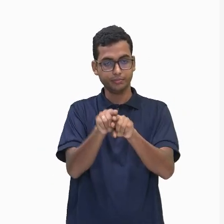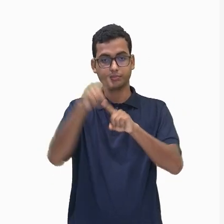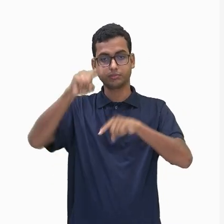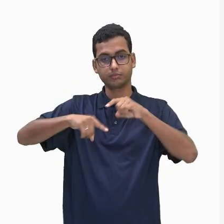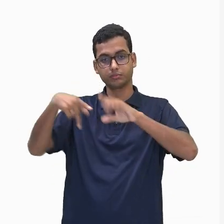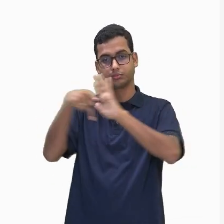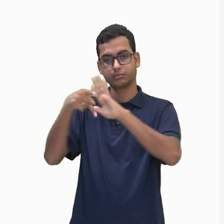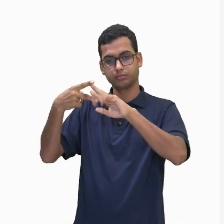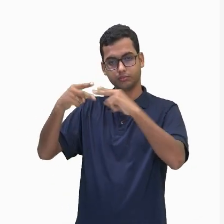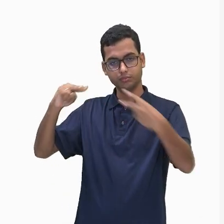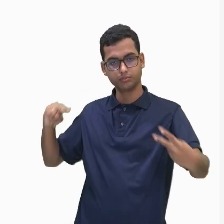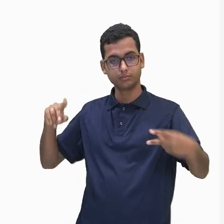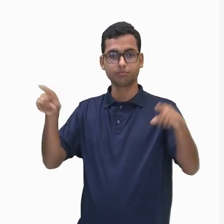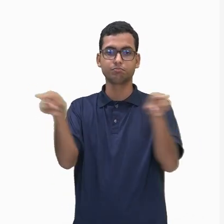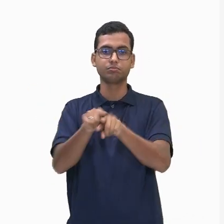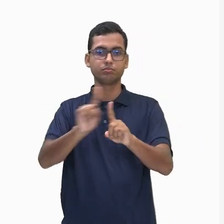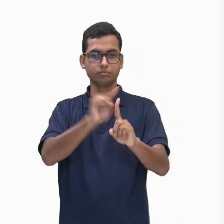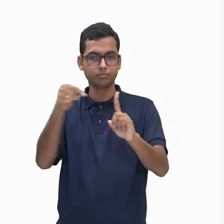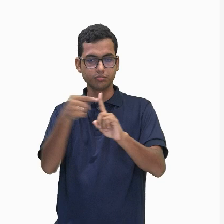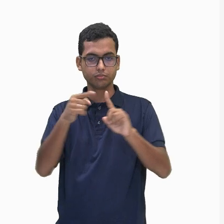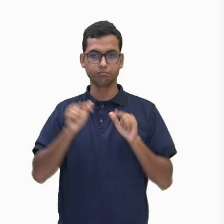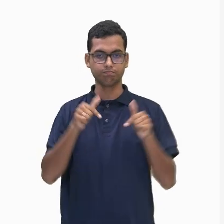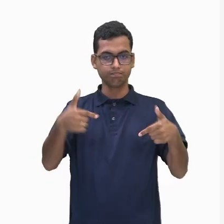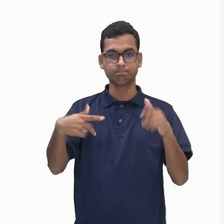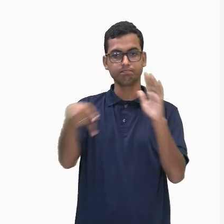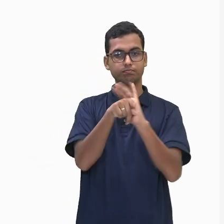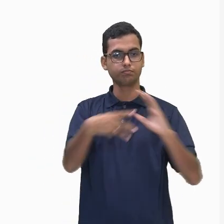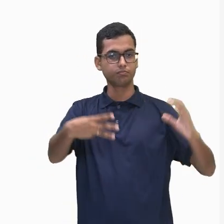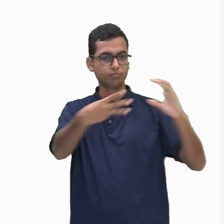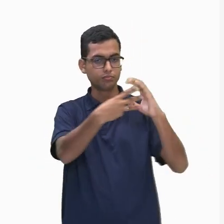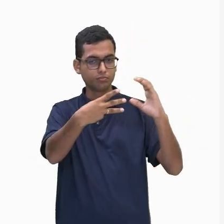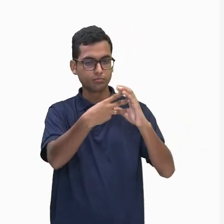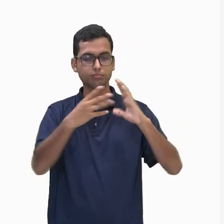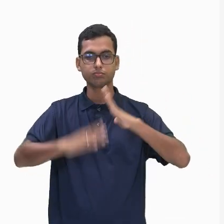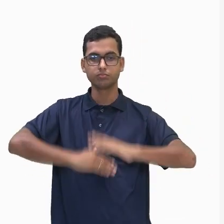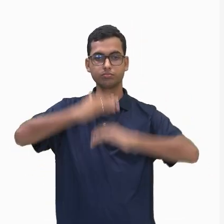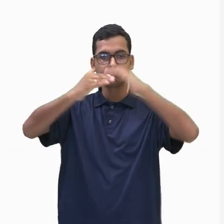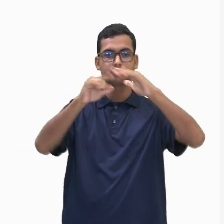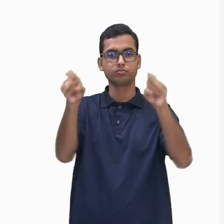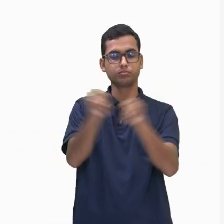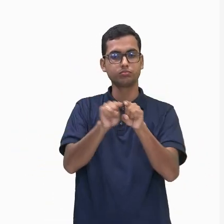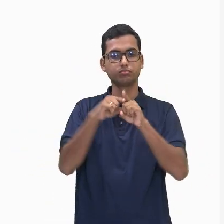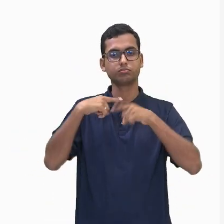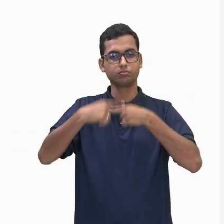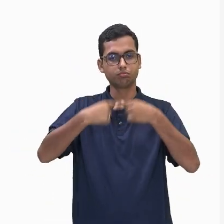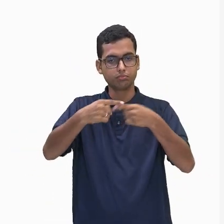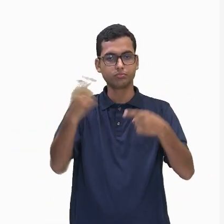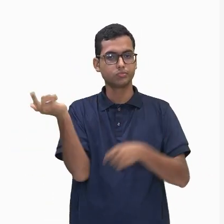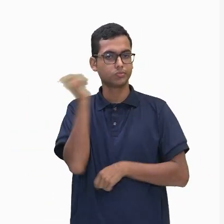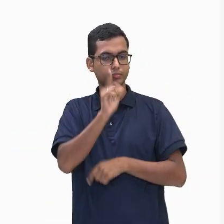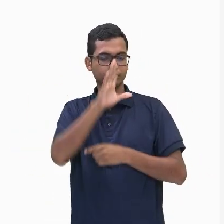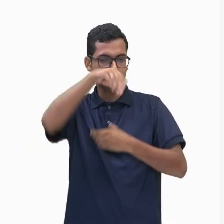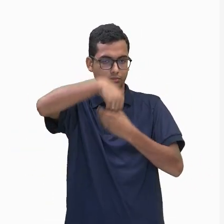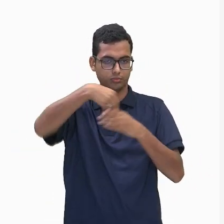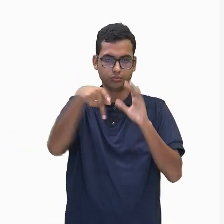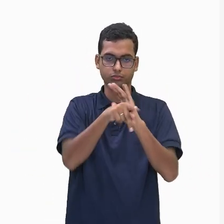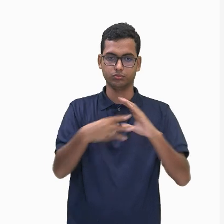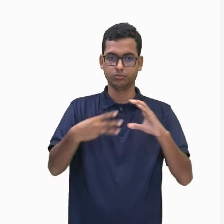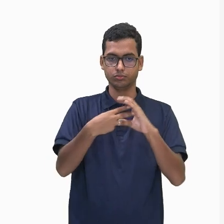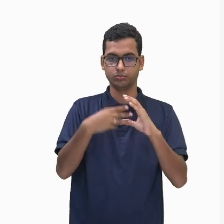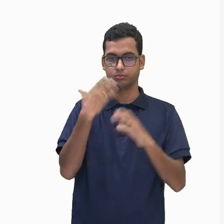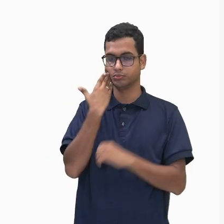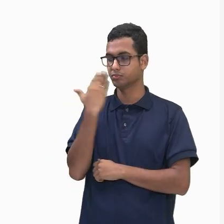material genético, né, que é o DNA, o ácido desoxirribonucleico, aliás, essa